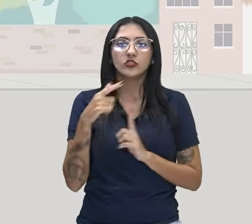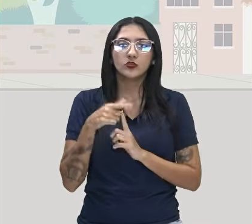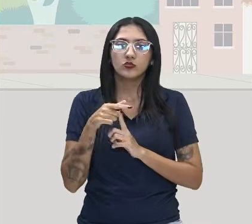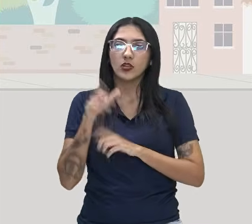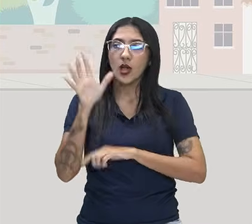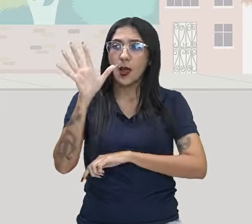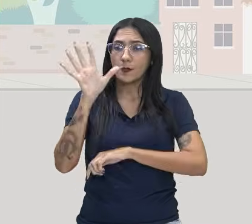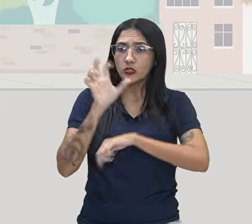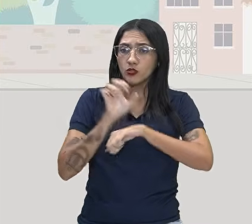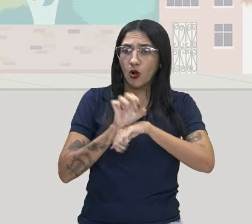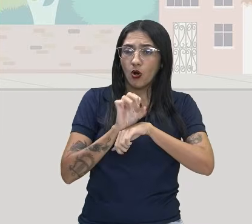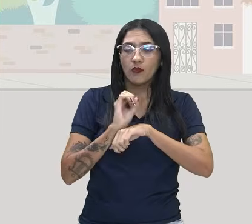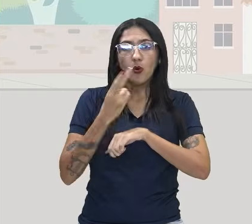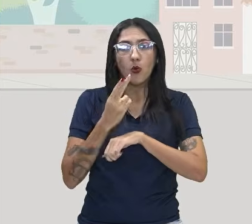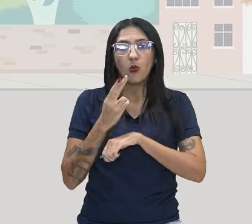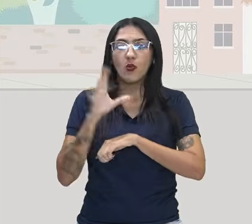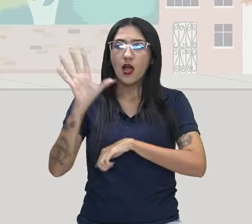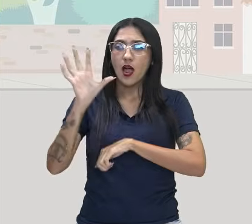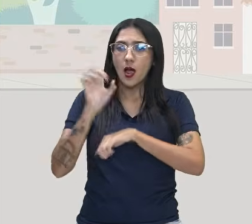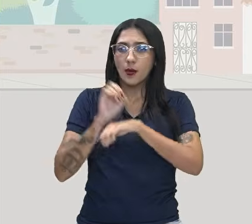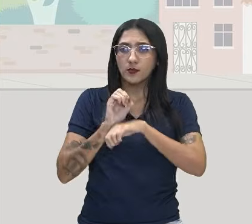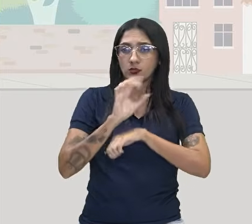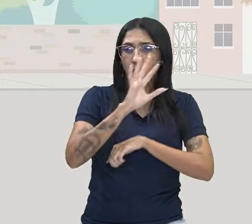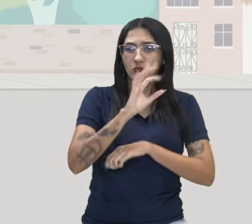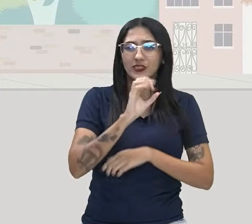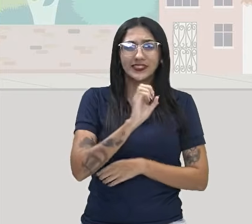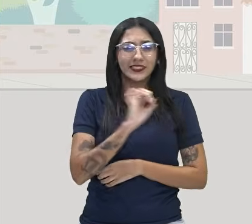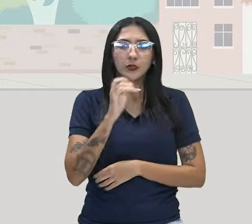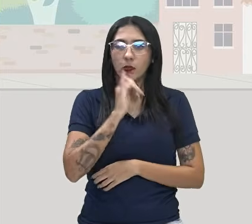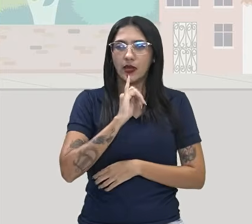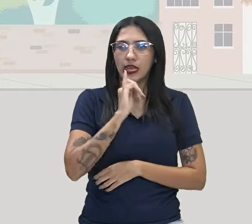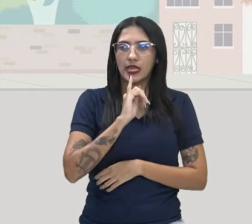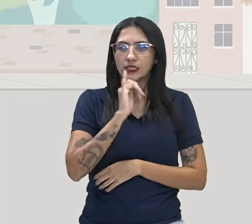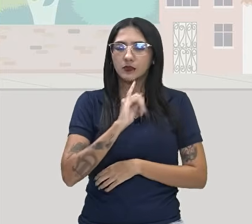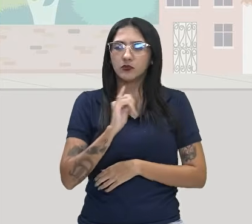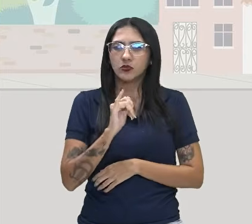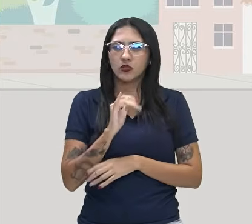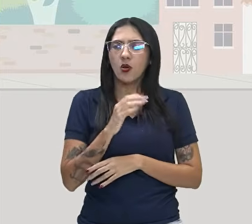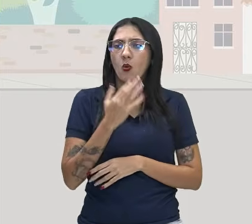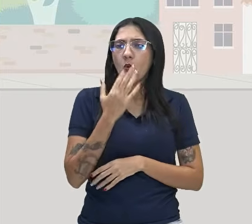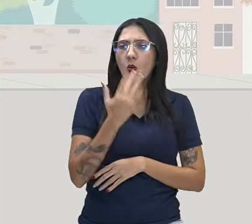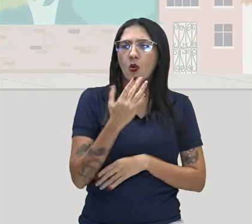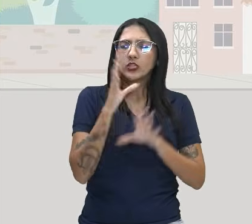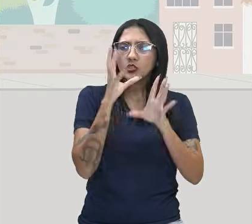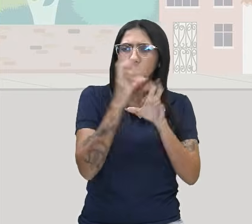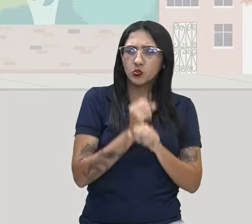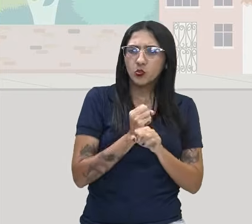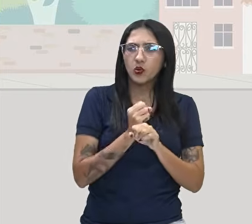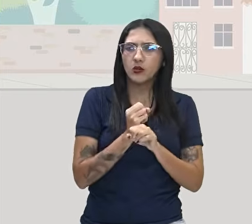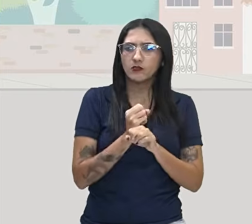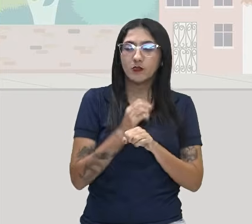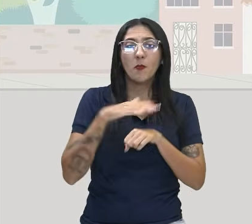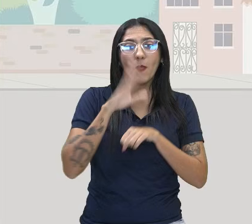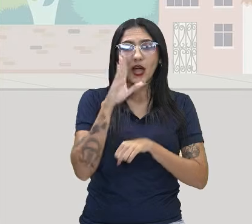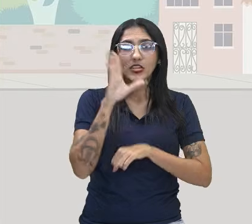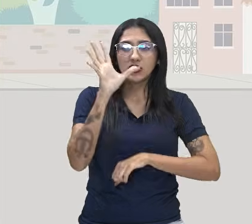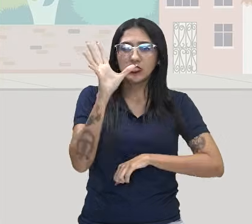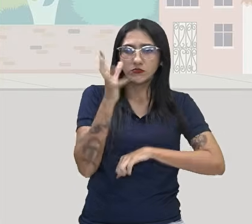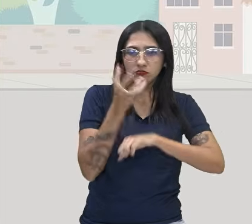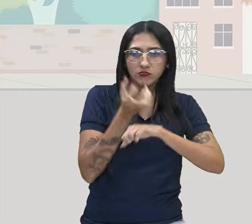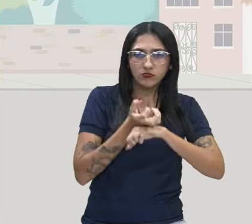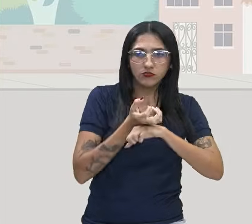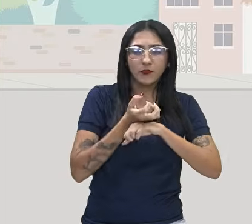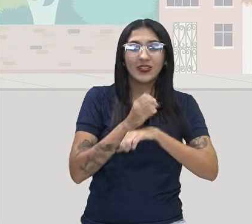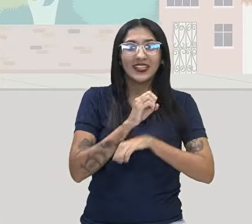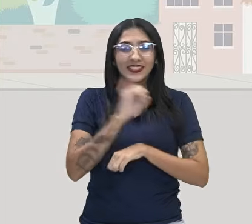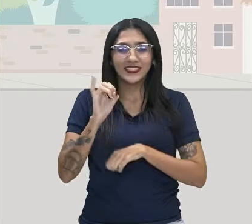radiação solar. Mais escuro, mais se absorve. Mais claro, mais reflete. Tá bom? Então, o albedo vai estar relacionado a esses